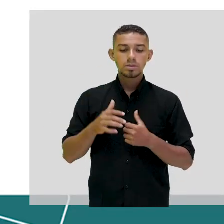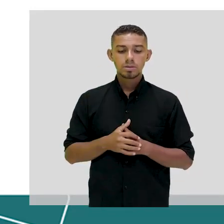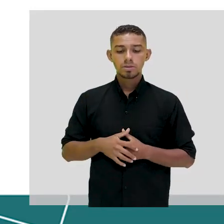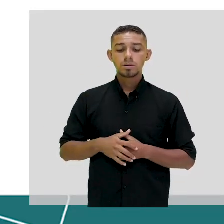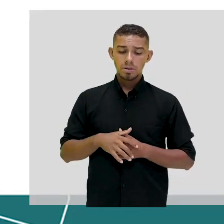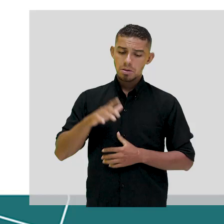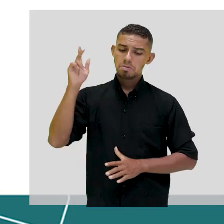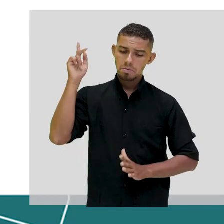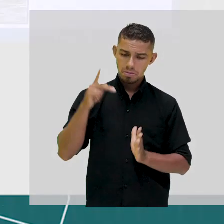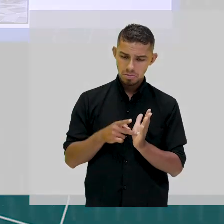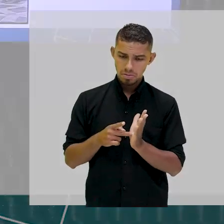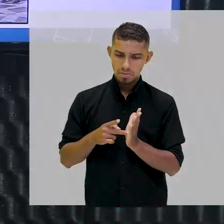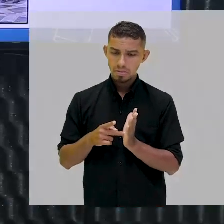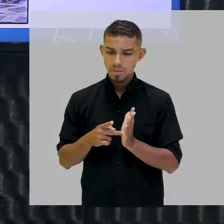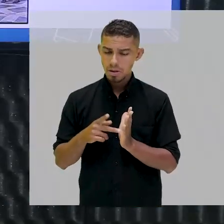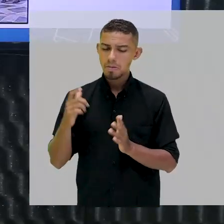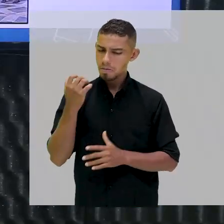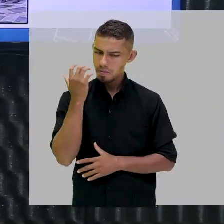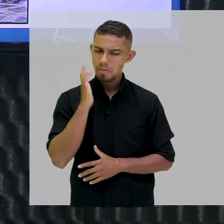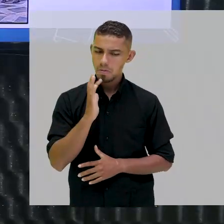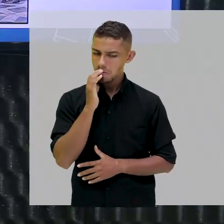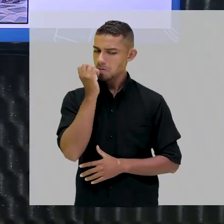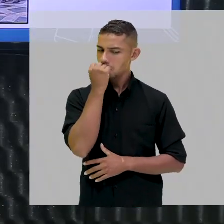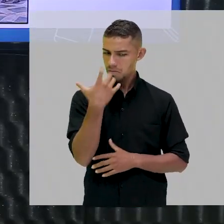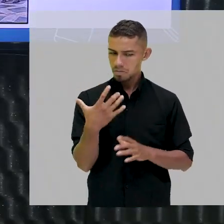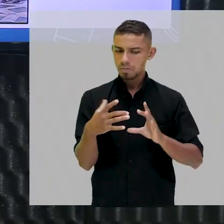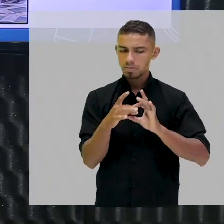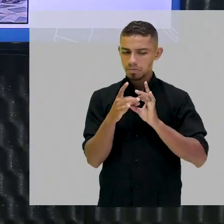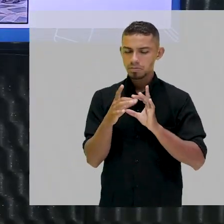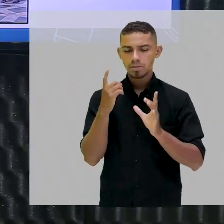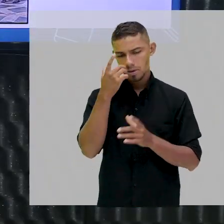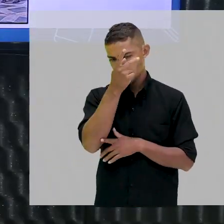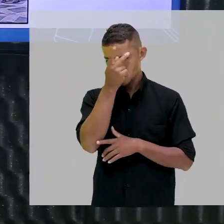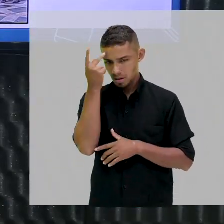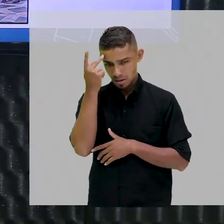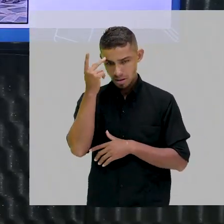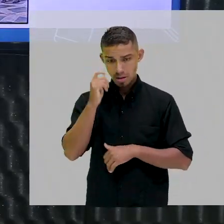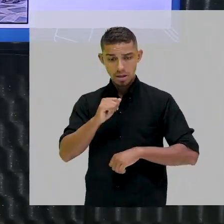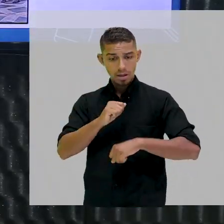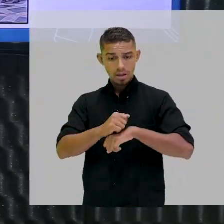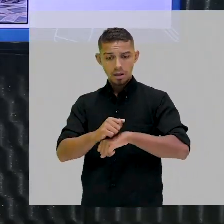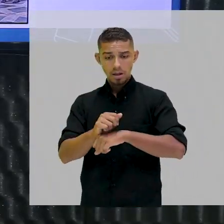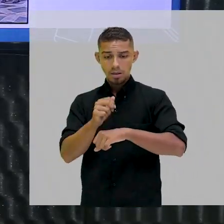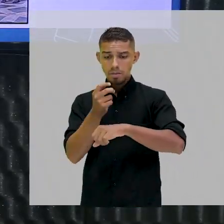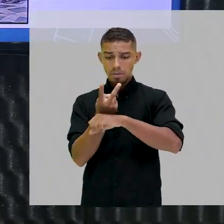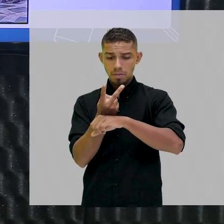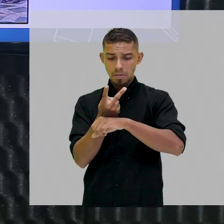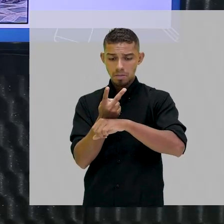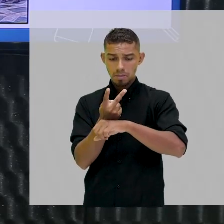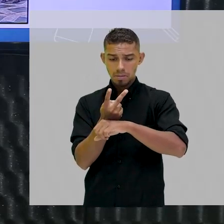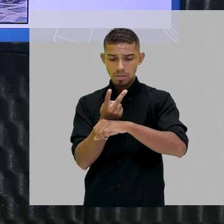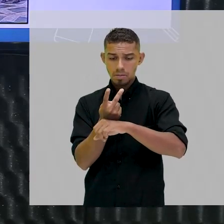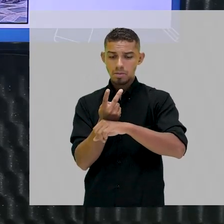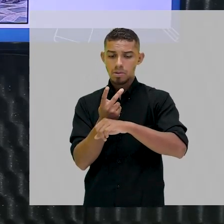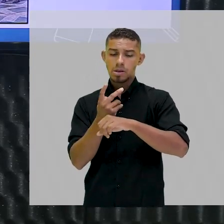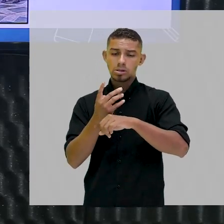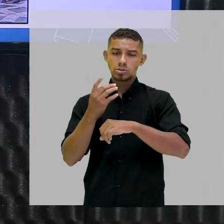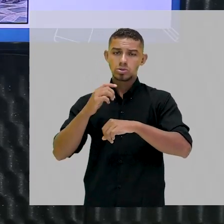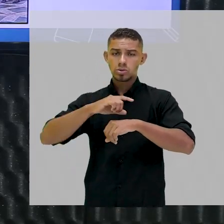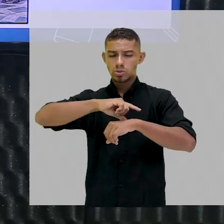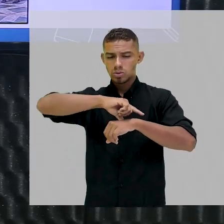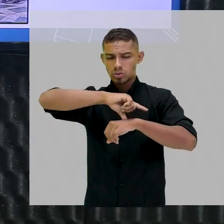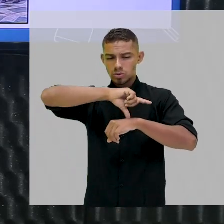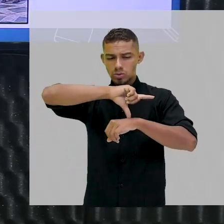movimento realmente impressionante, em que o dançarino suspende-se e tem uma impressão duradoura sobre